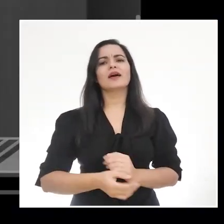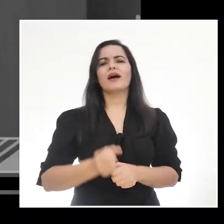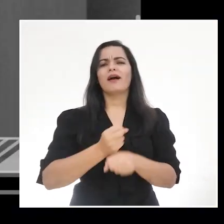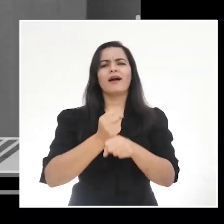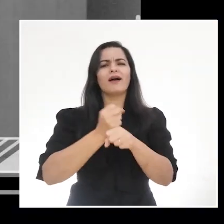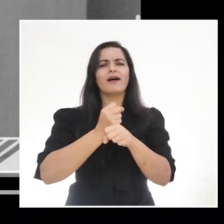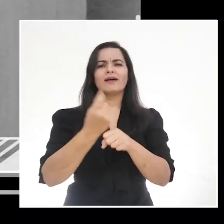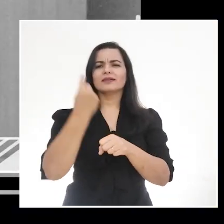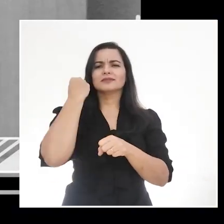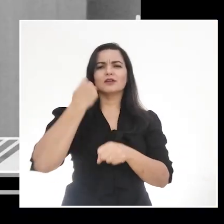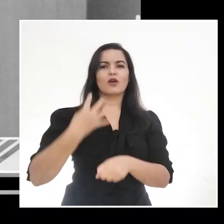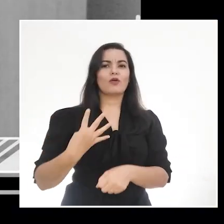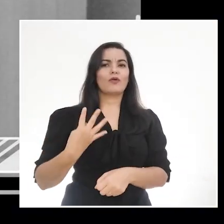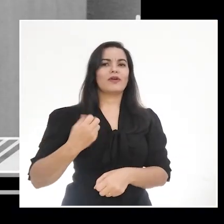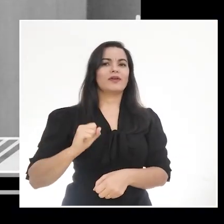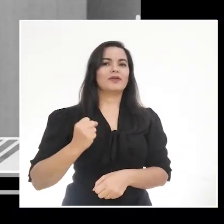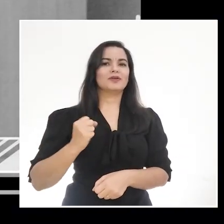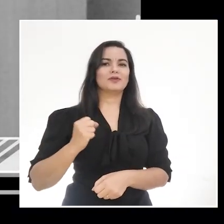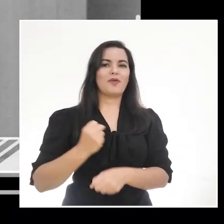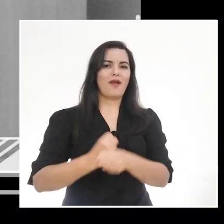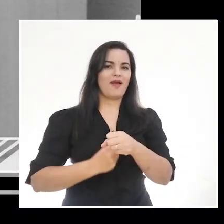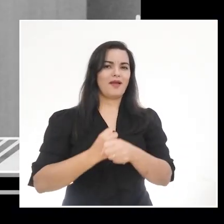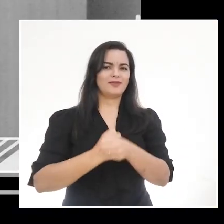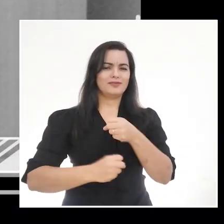A minha história começa